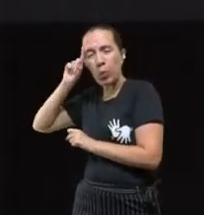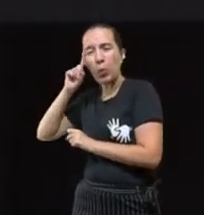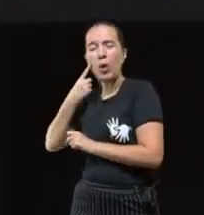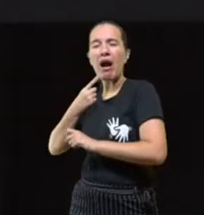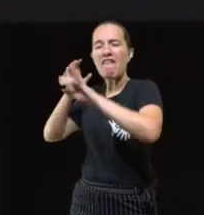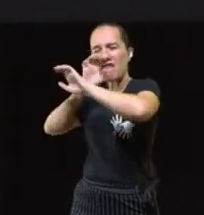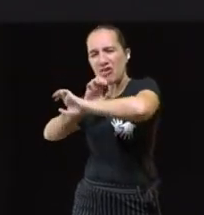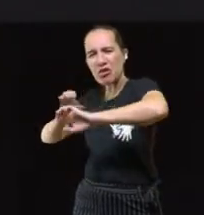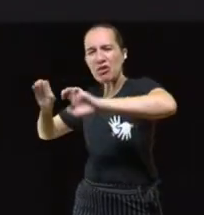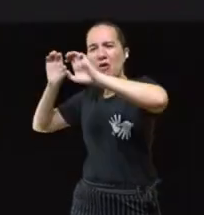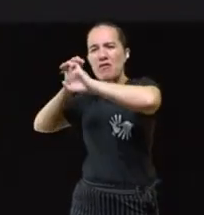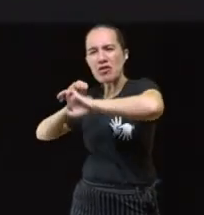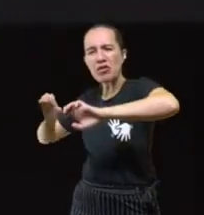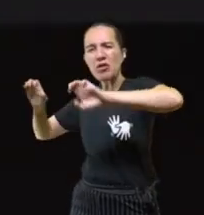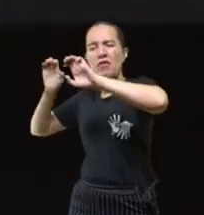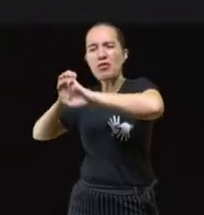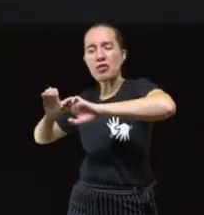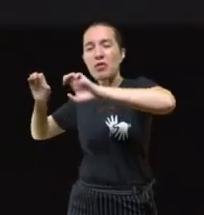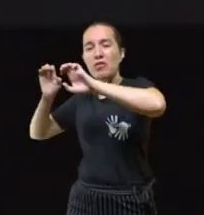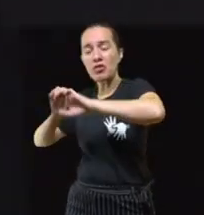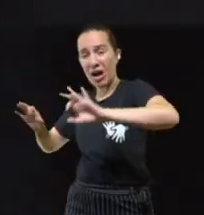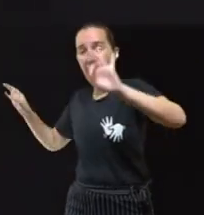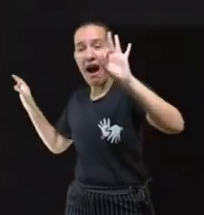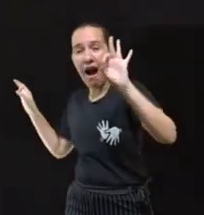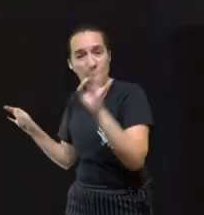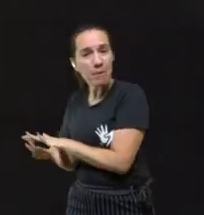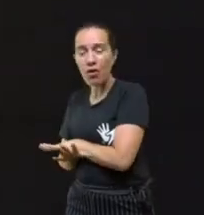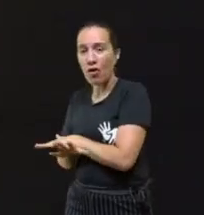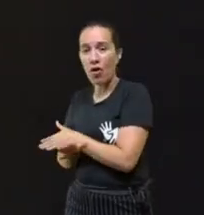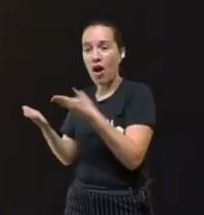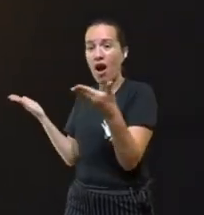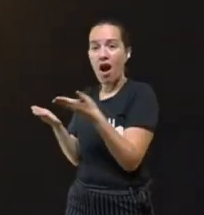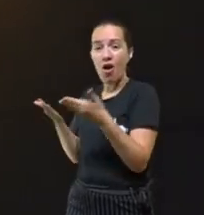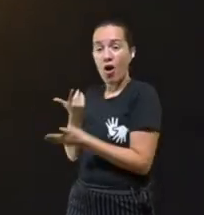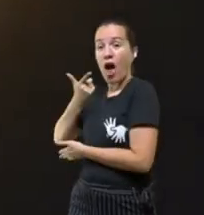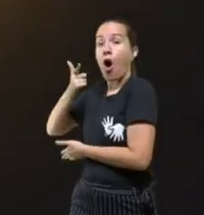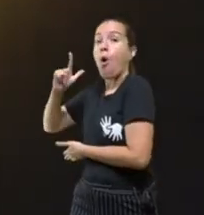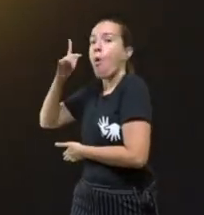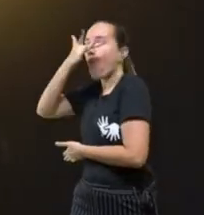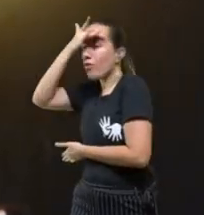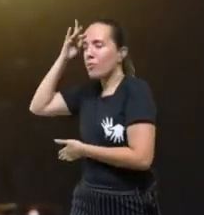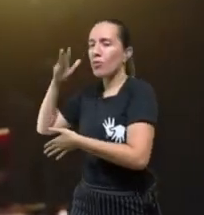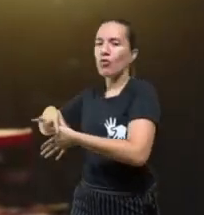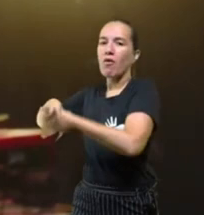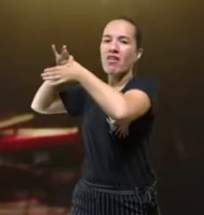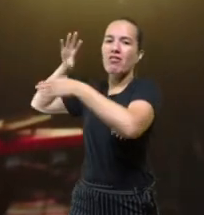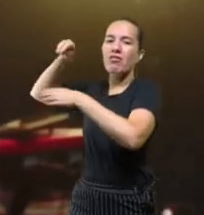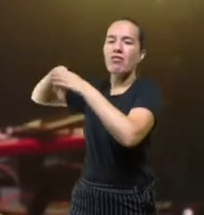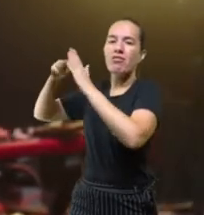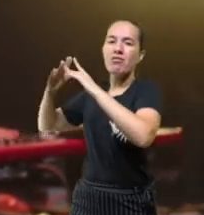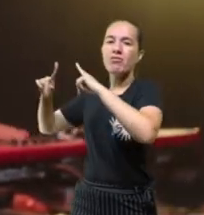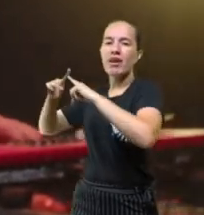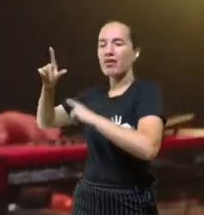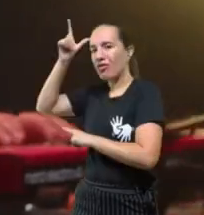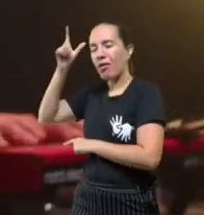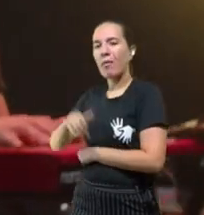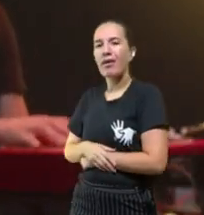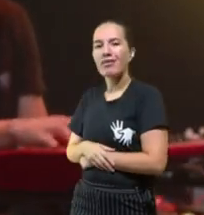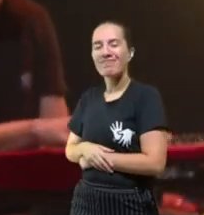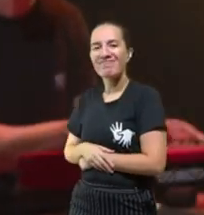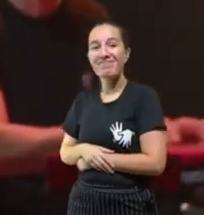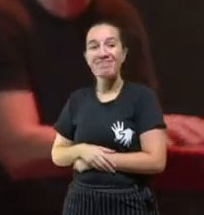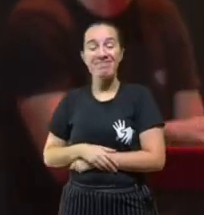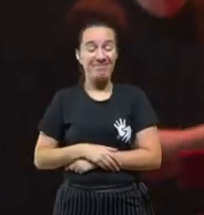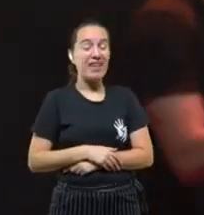Então eu estou com discípulos que eu estou discipulando, um que já por 5 anos, mais 2 por